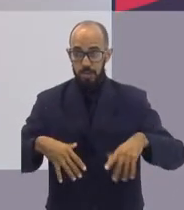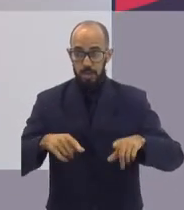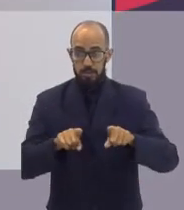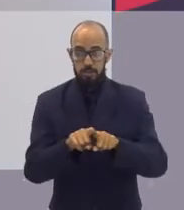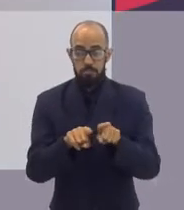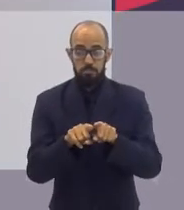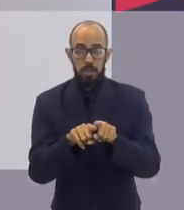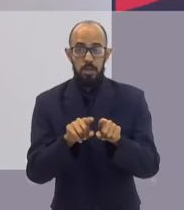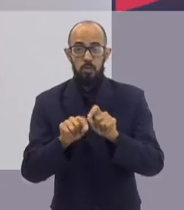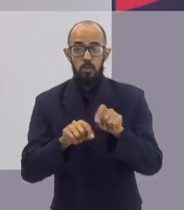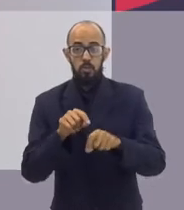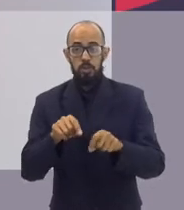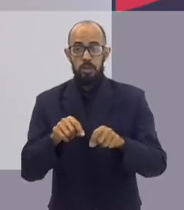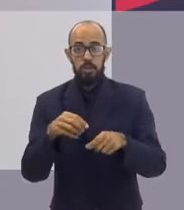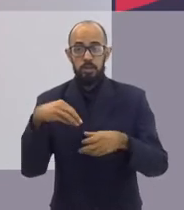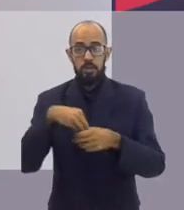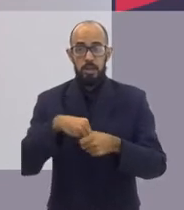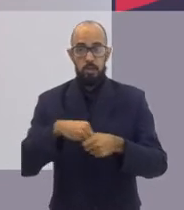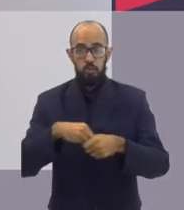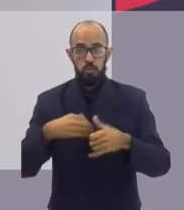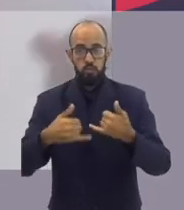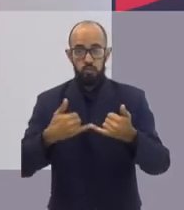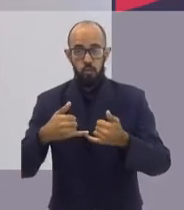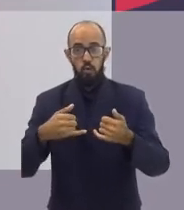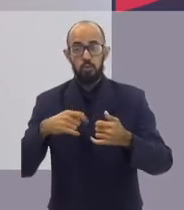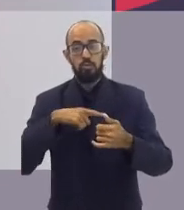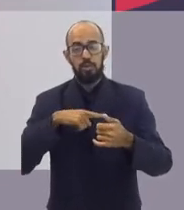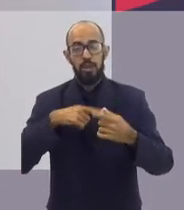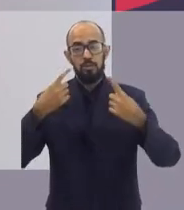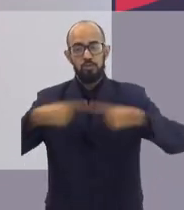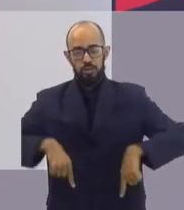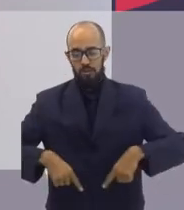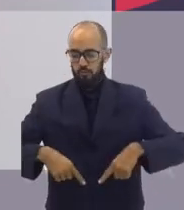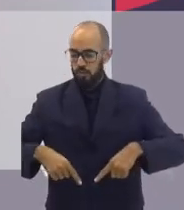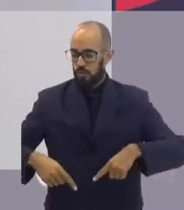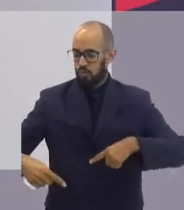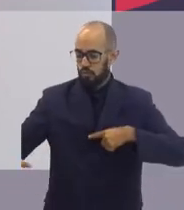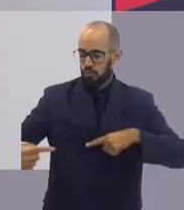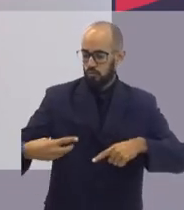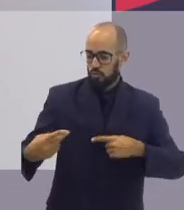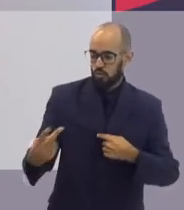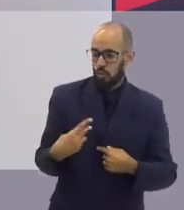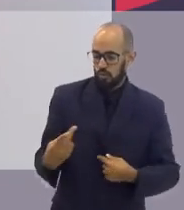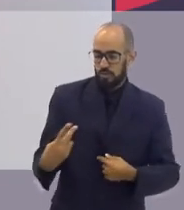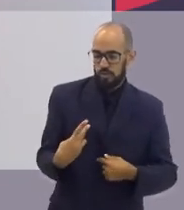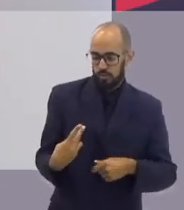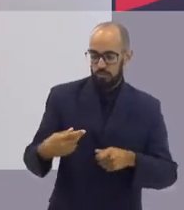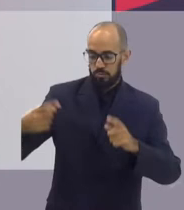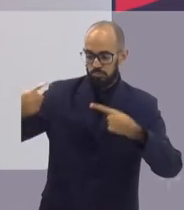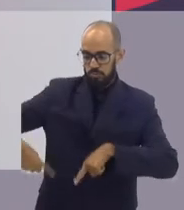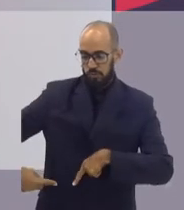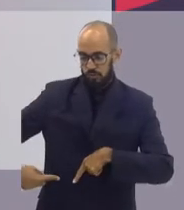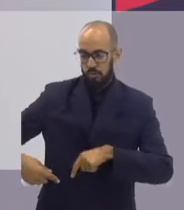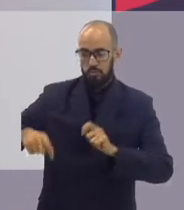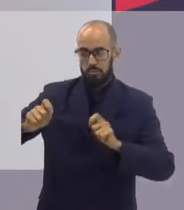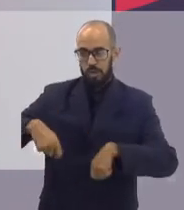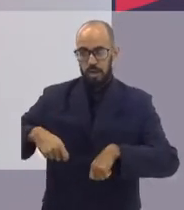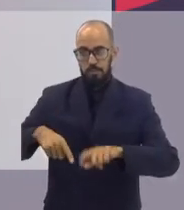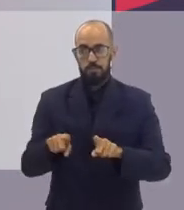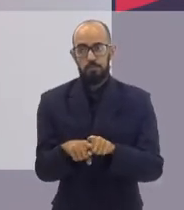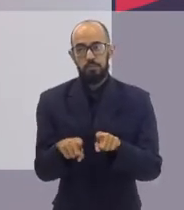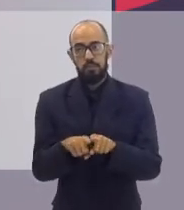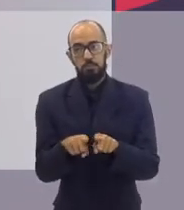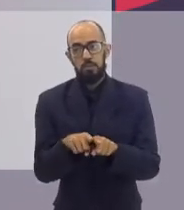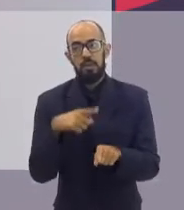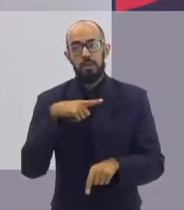todo jogo, tem que ter desafios. Né? Então, tem possibilidade de um jogador desafiar o outro. E tem as